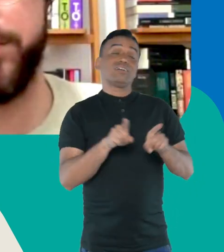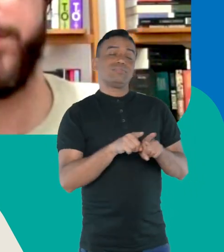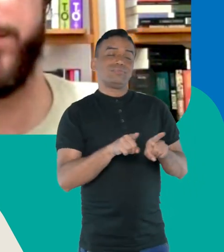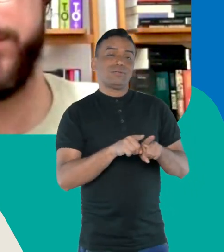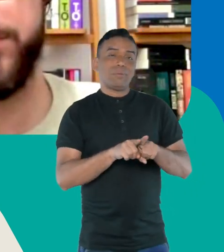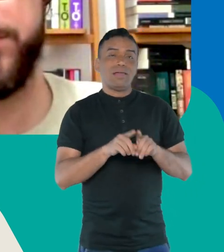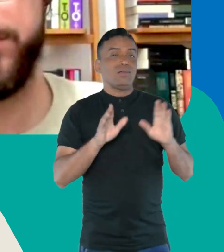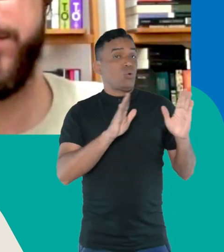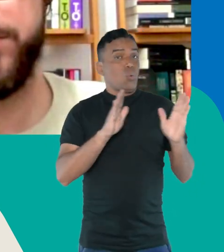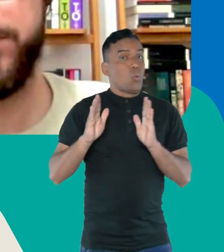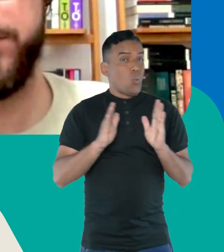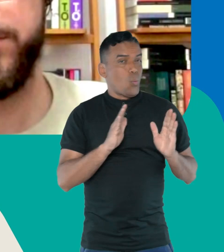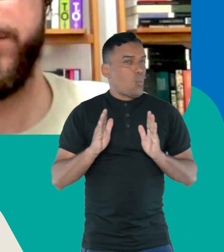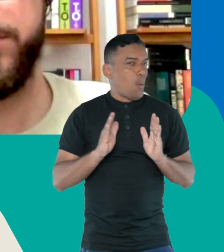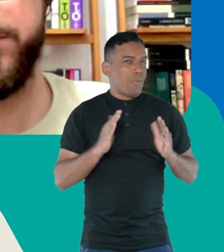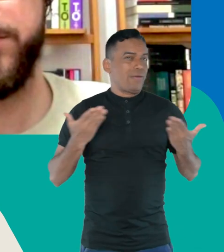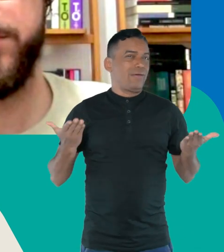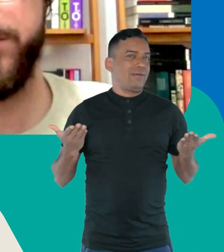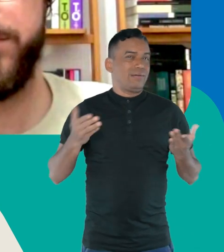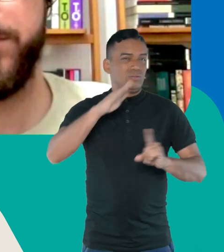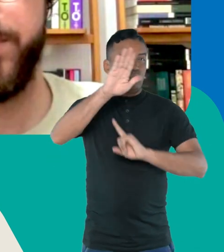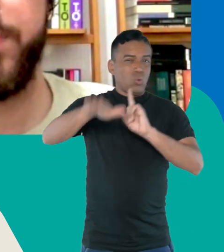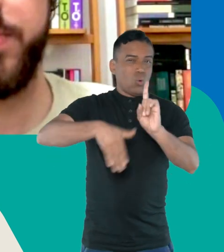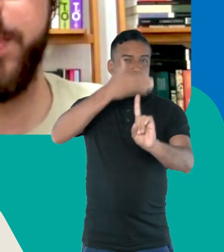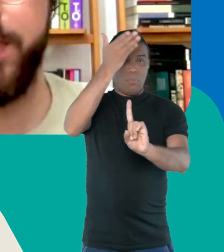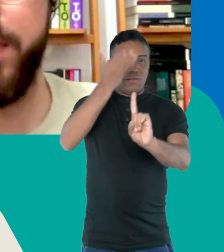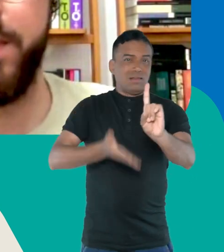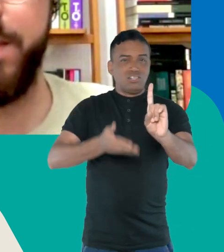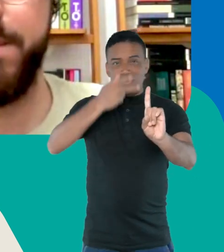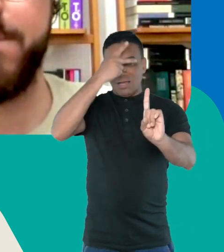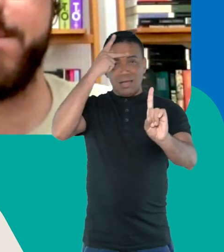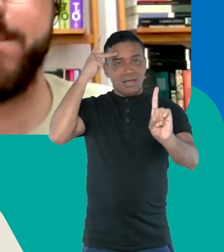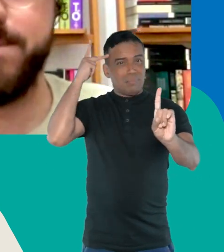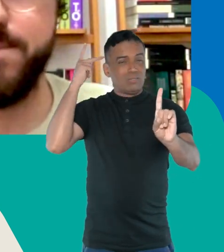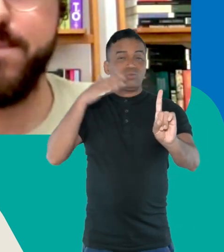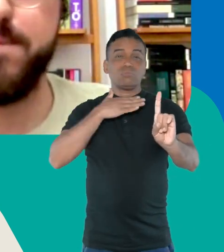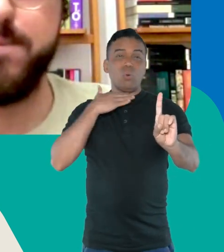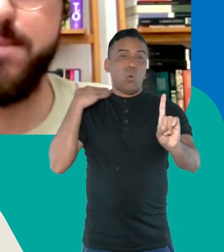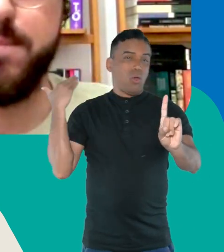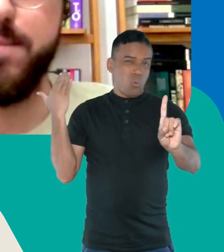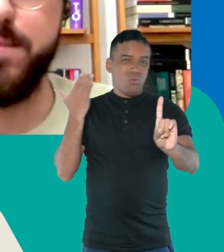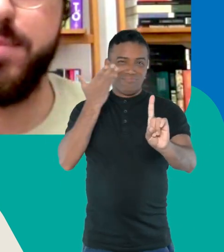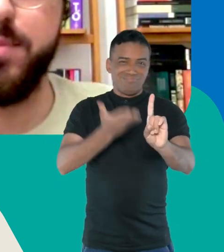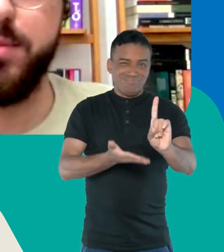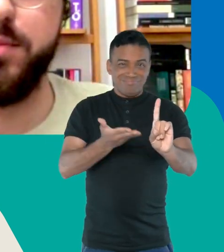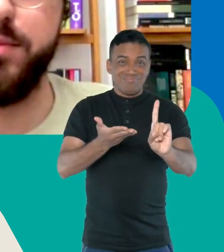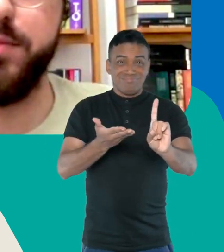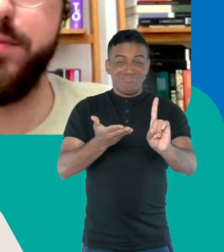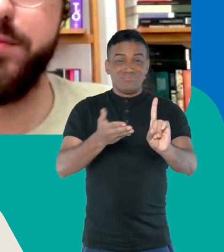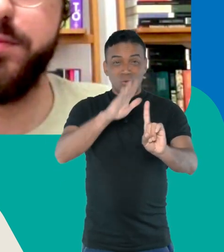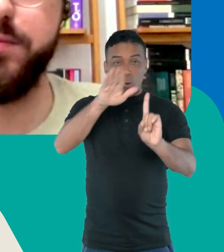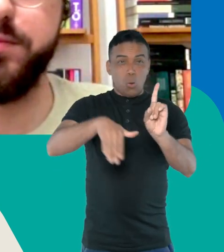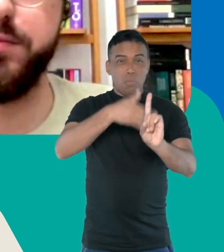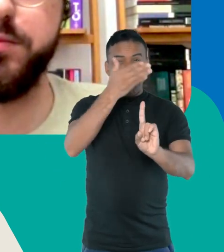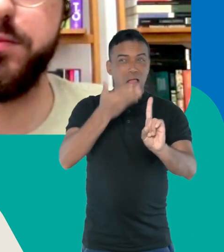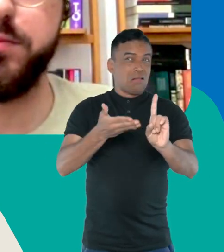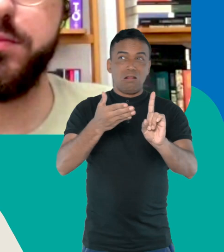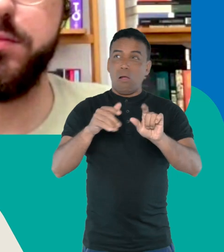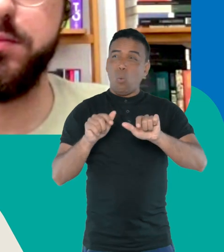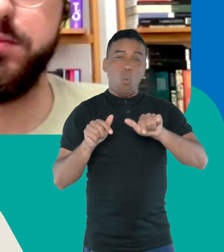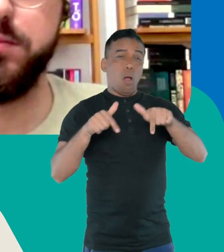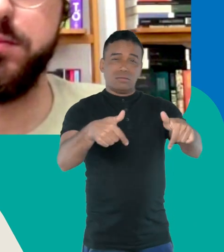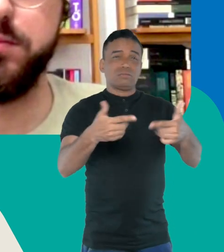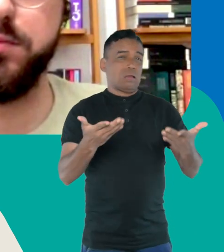num momento, homenagear o morto, homenagear aquele que foi com uma ação